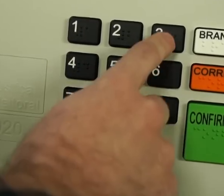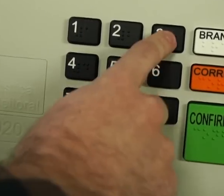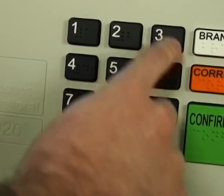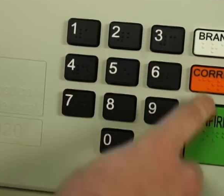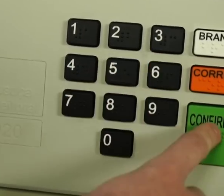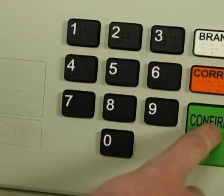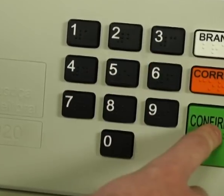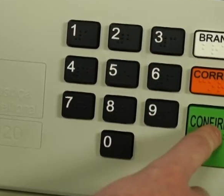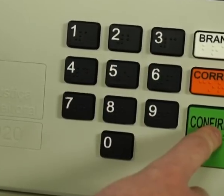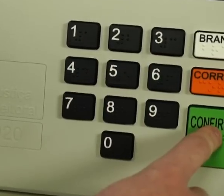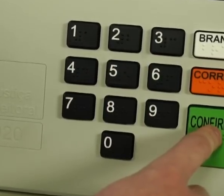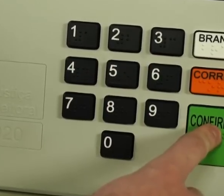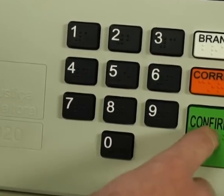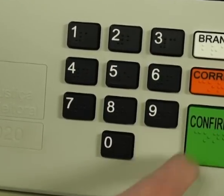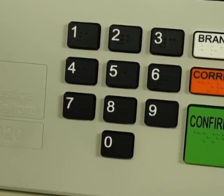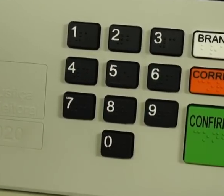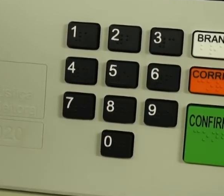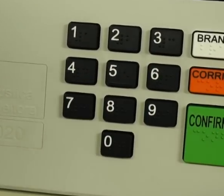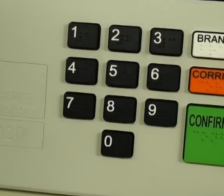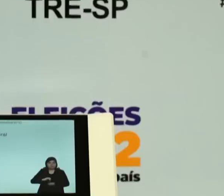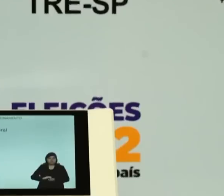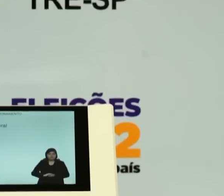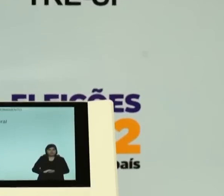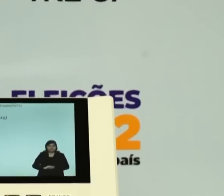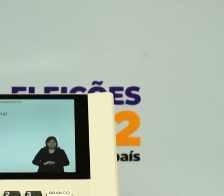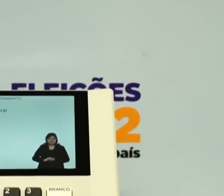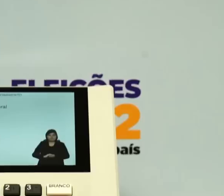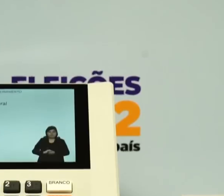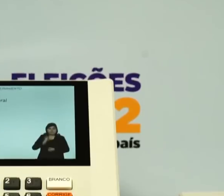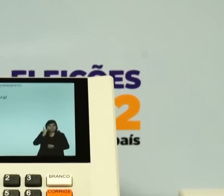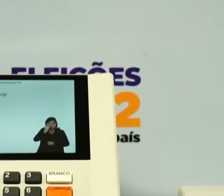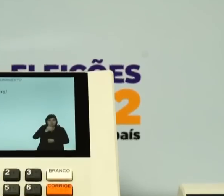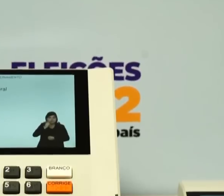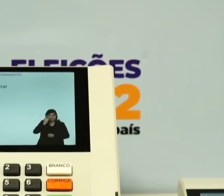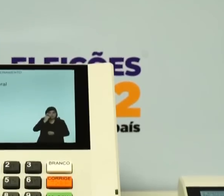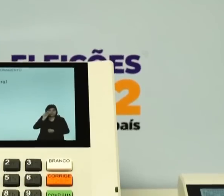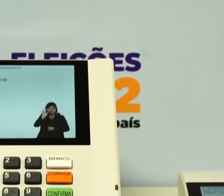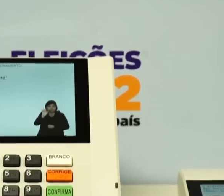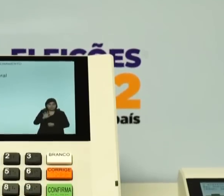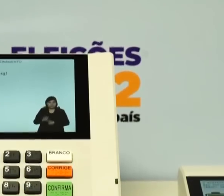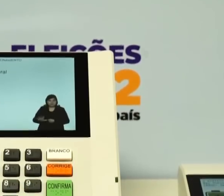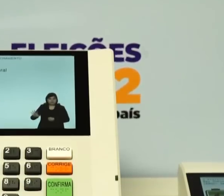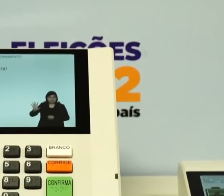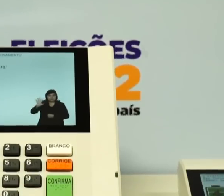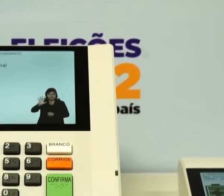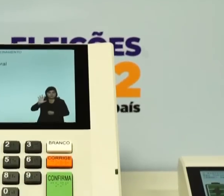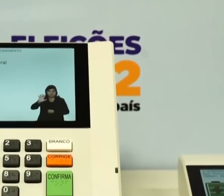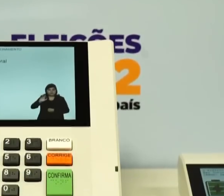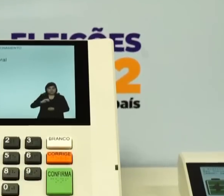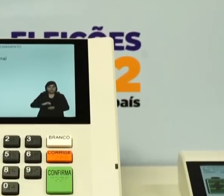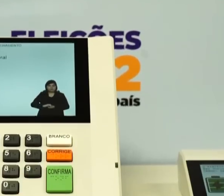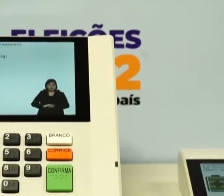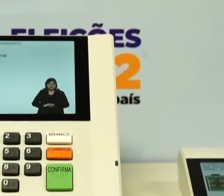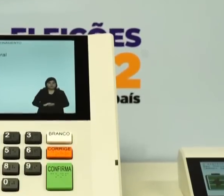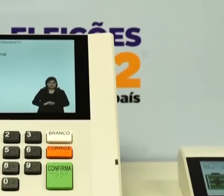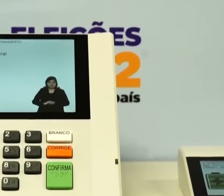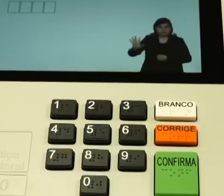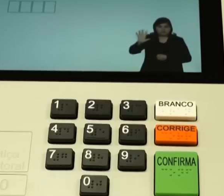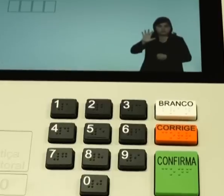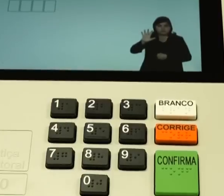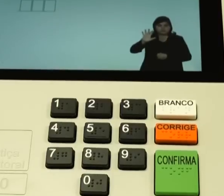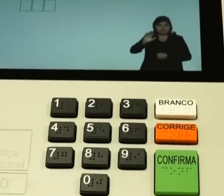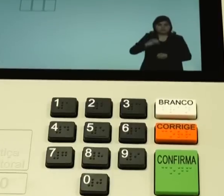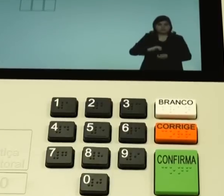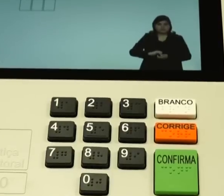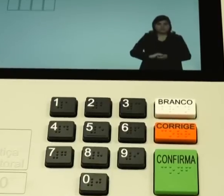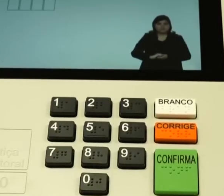os candidatos à presidência da República, cada um votando em seu local, mas em muitos estados tem a eleição para governo, que mexe um pouco mais, se